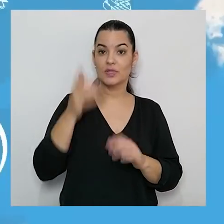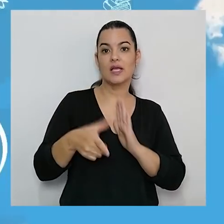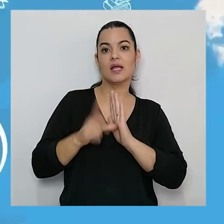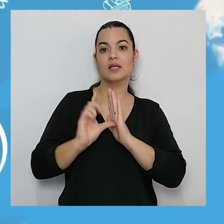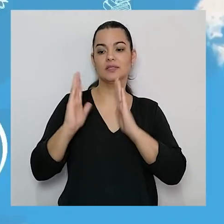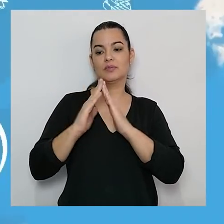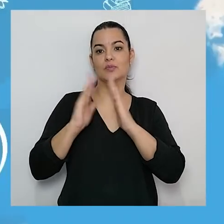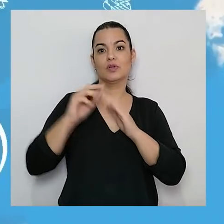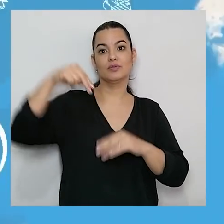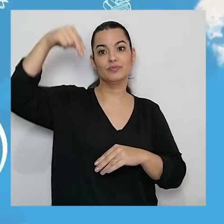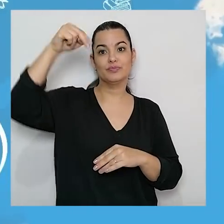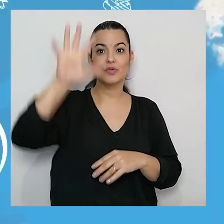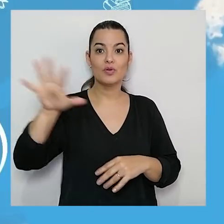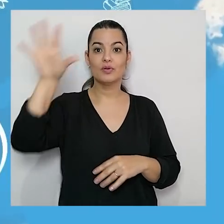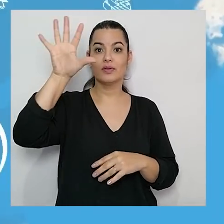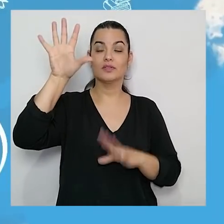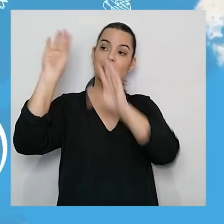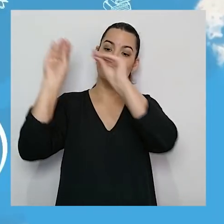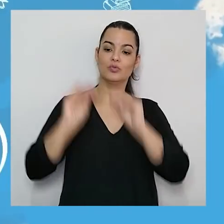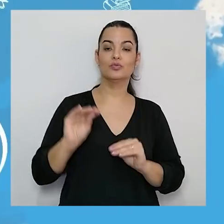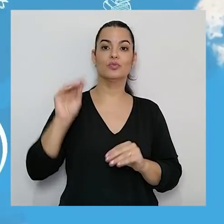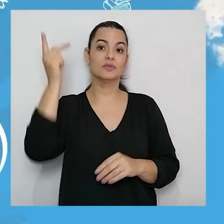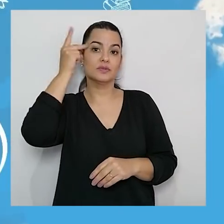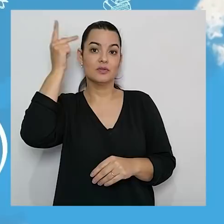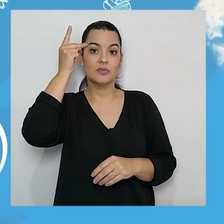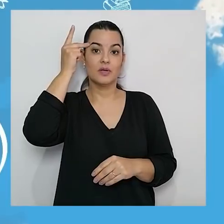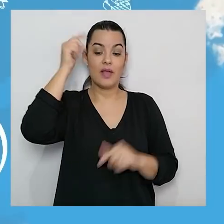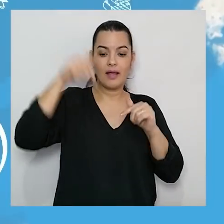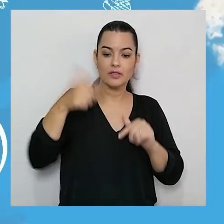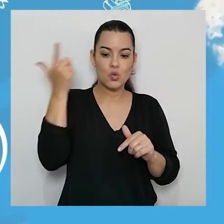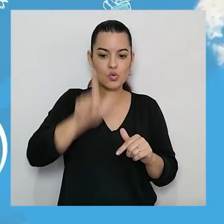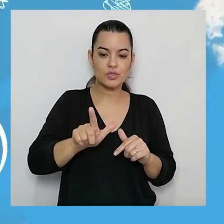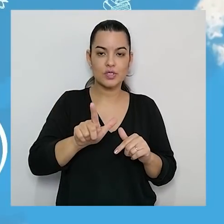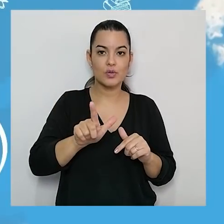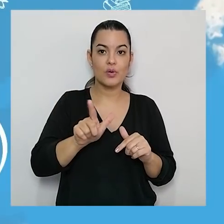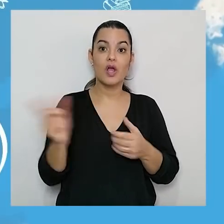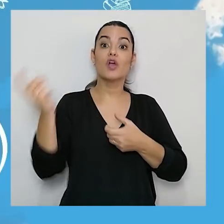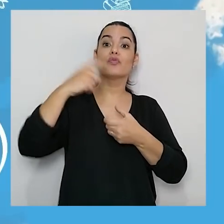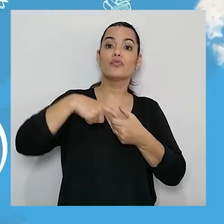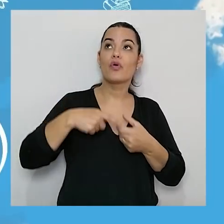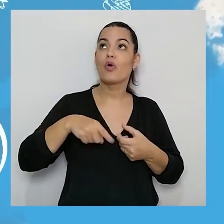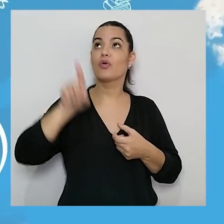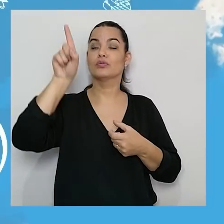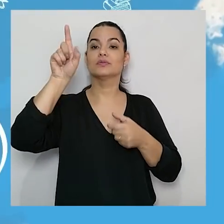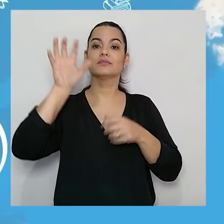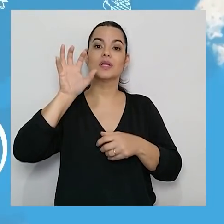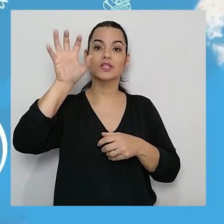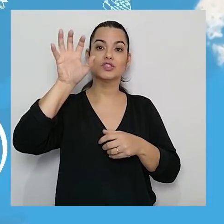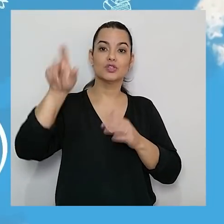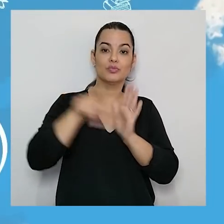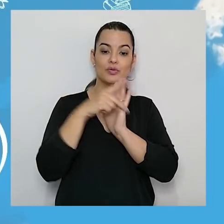Paulo. Aí, não deu certo aqui, ela volta para a sua região de